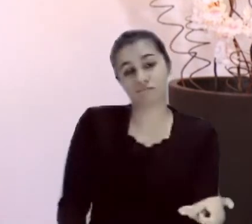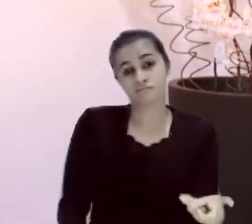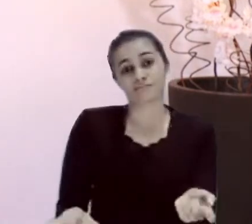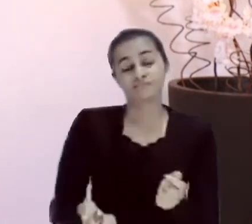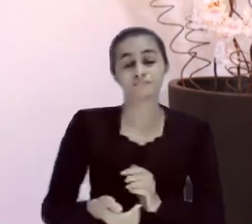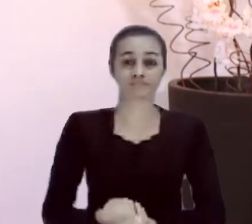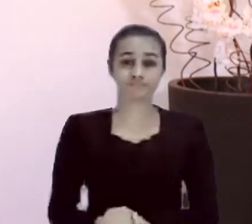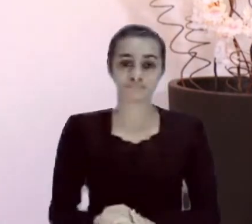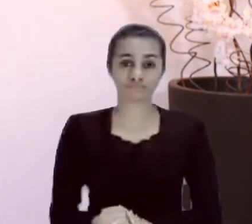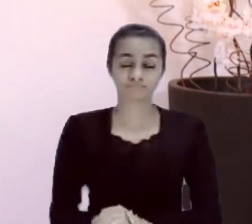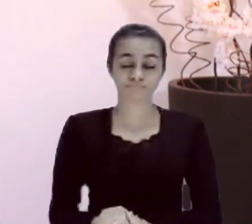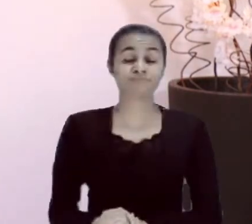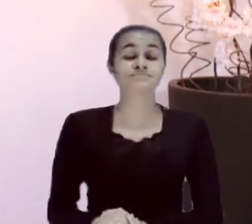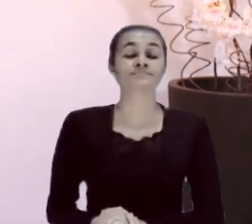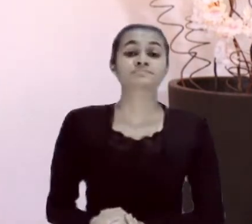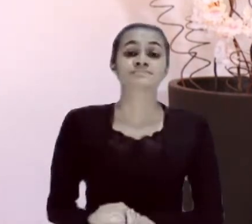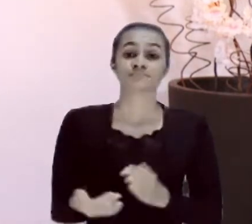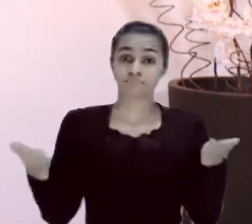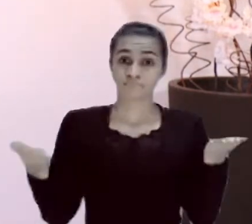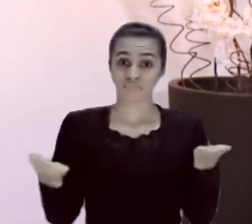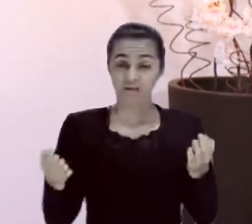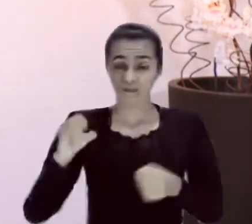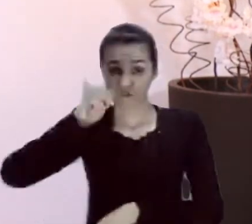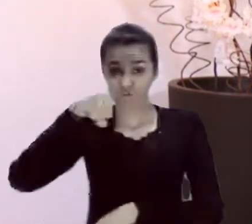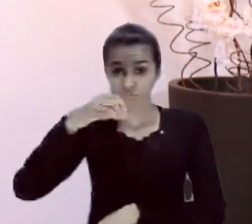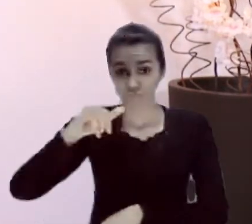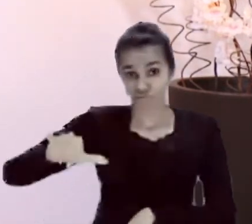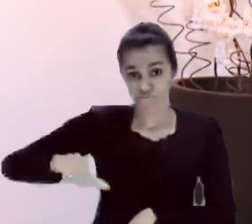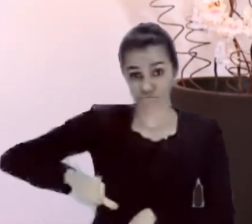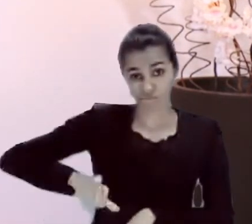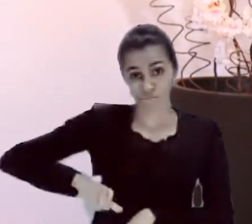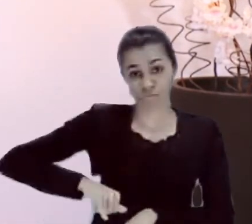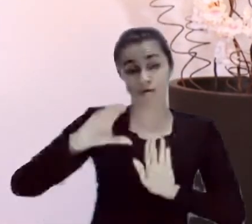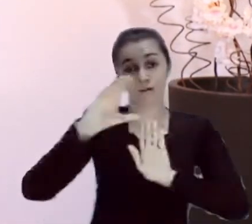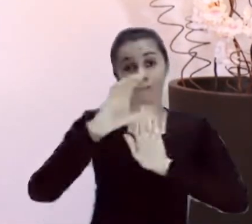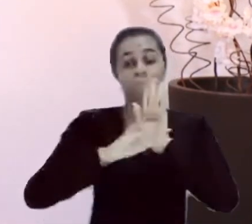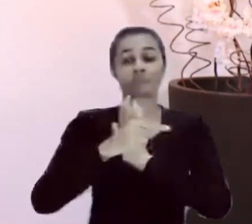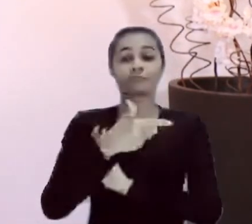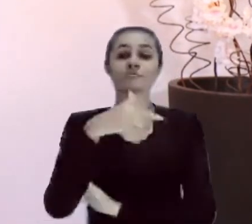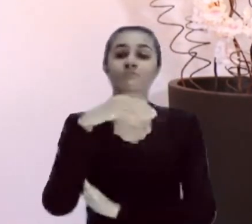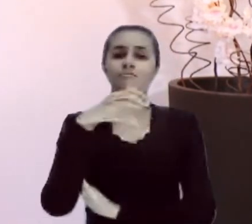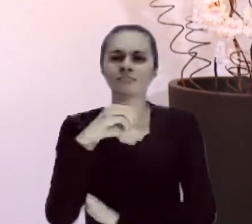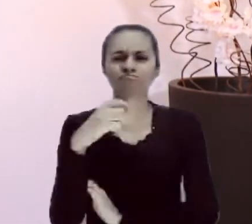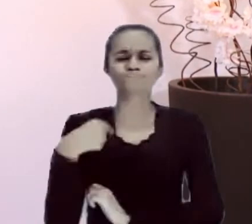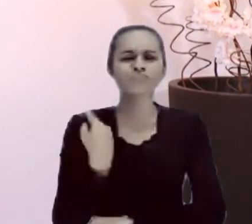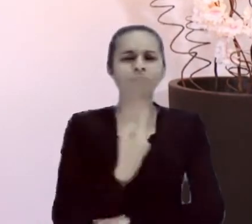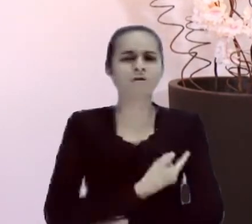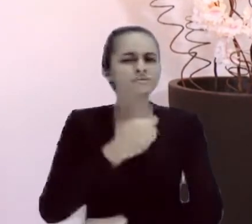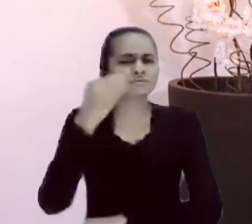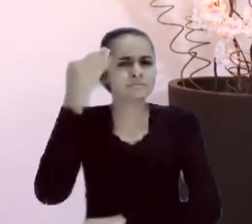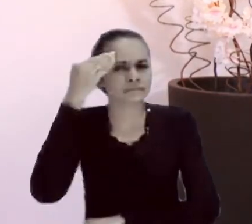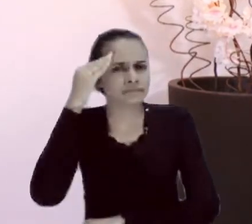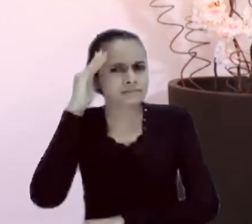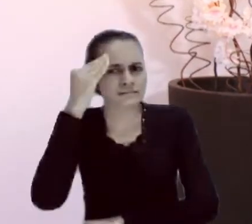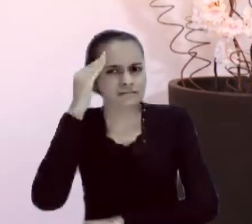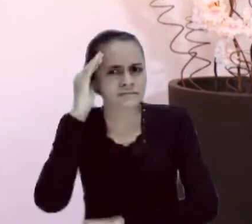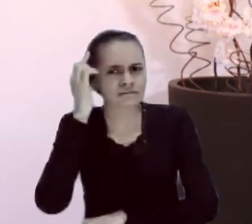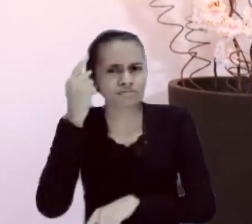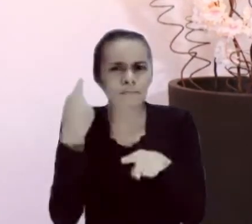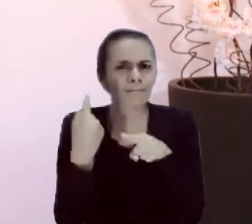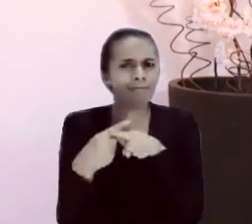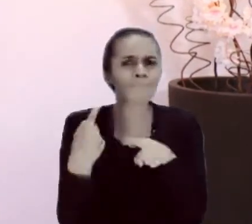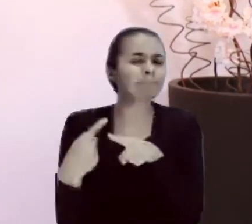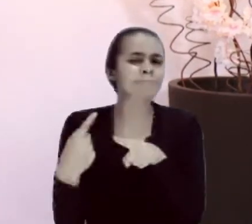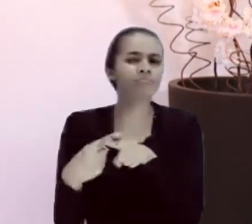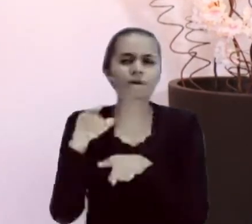é aqui, em Jó capítulo 29, que nós entendemos por que Deus falou de Jó com tanto orgulho